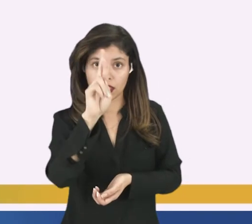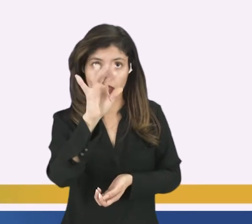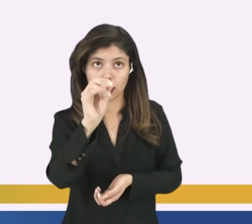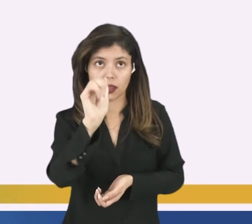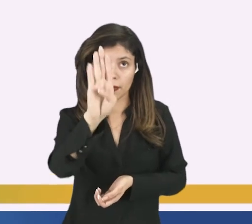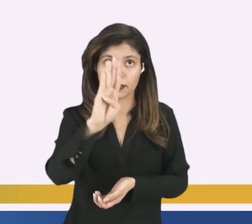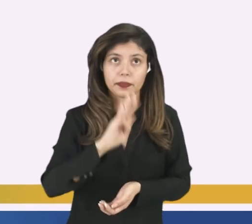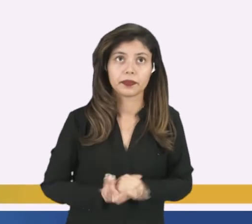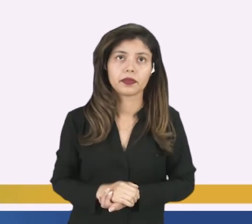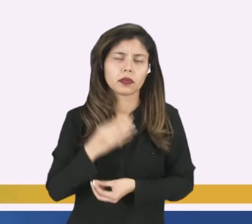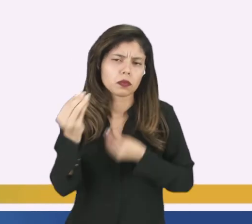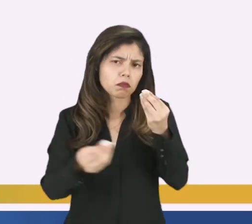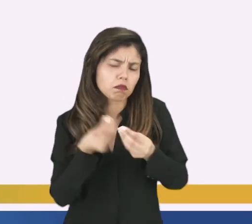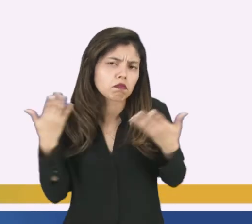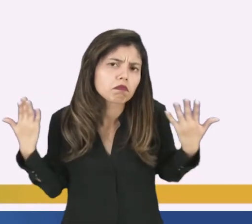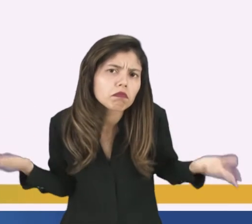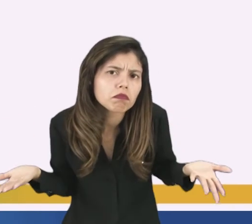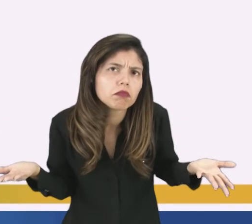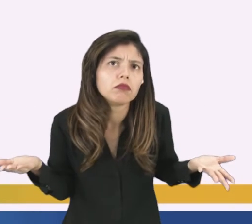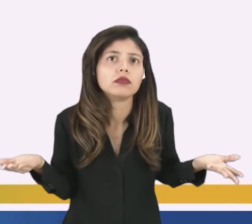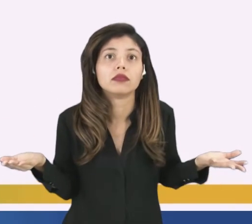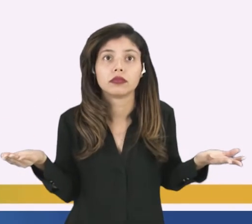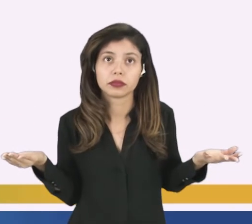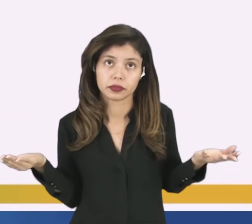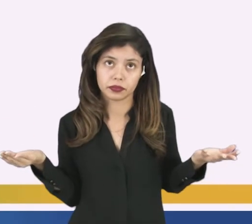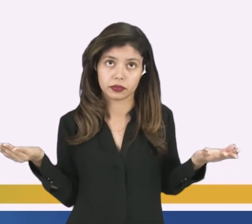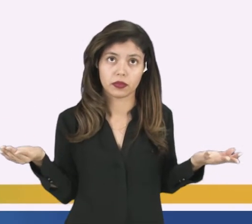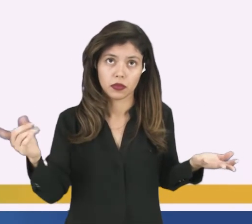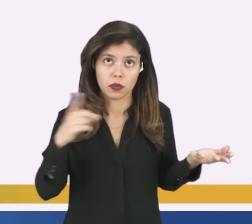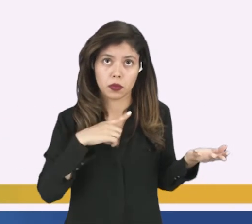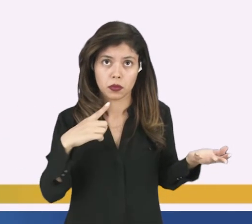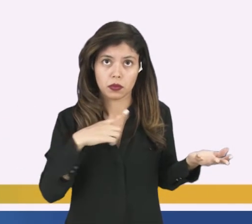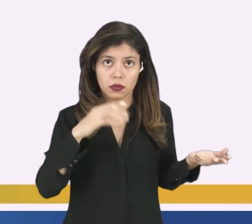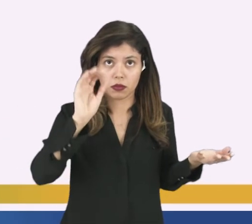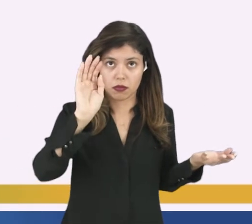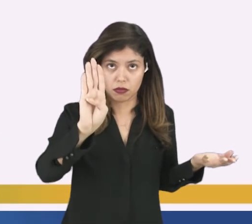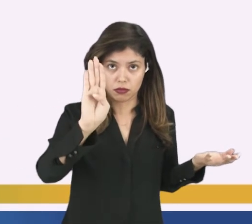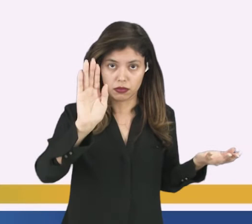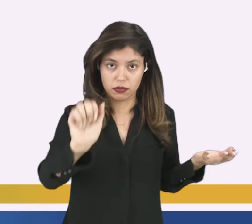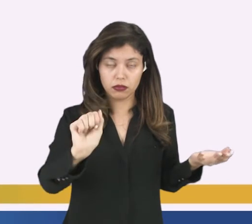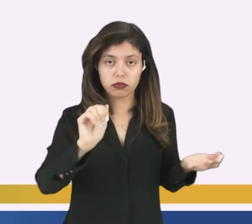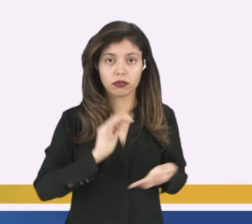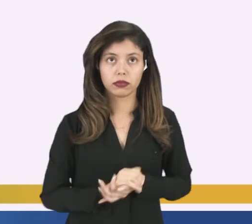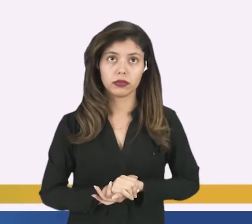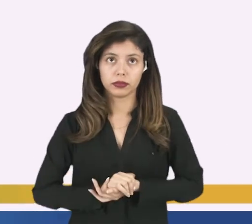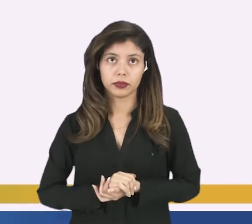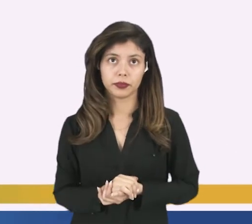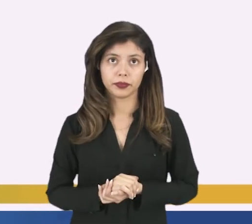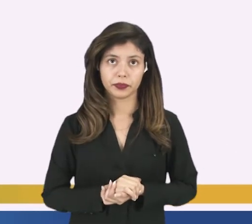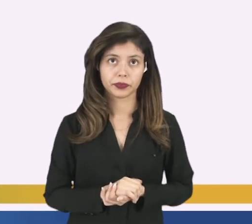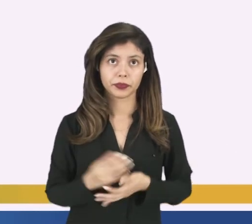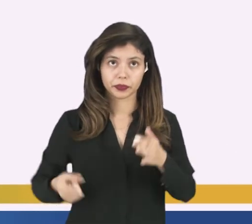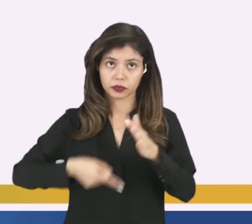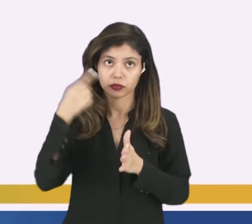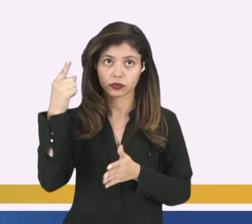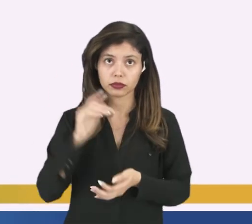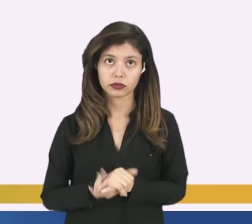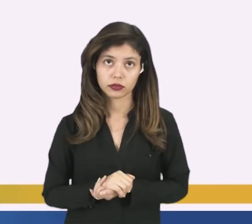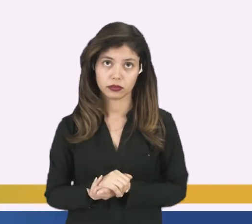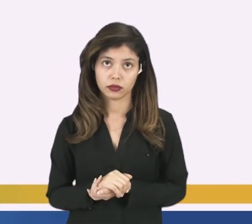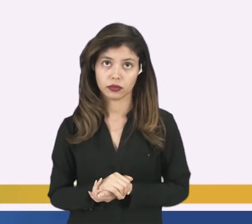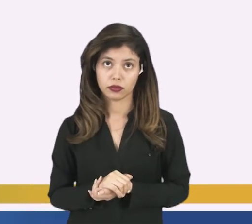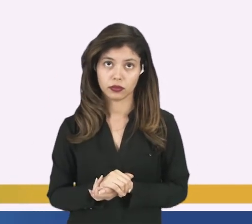coeficiente angular da reta B, tá? Como é que é isso, professor? Aqui, ó. Eu tenho aqui a B e a A.